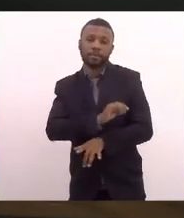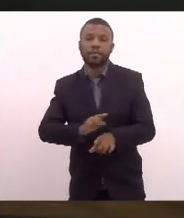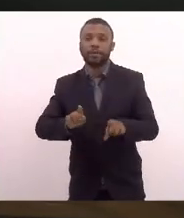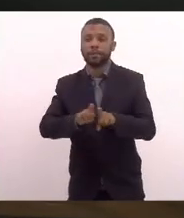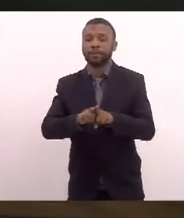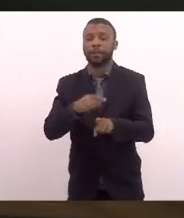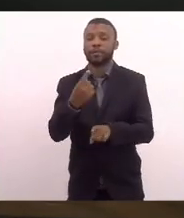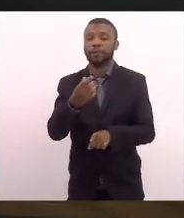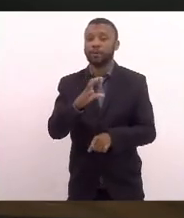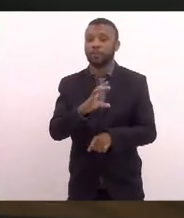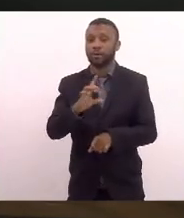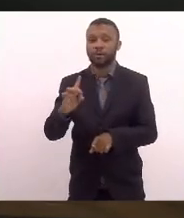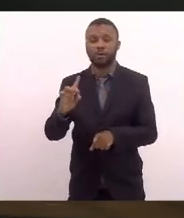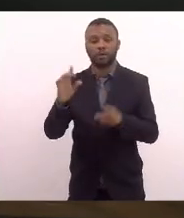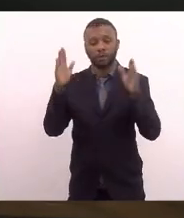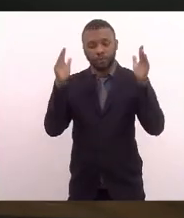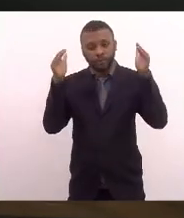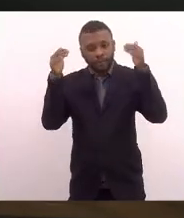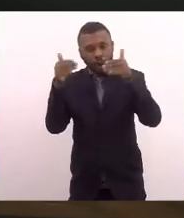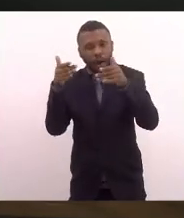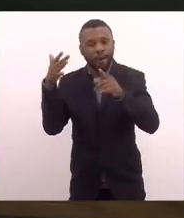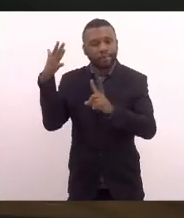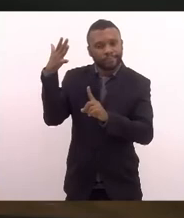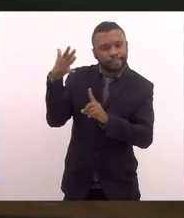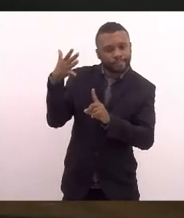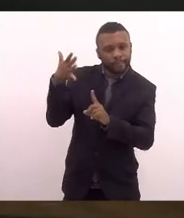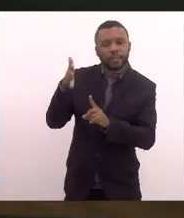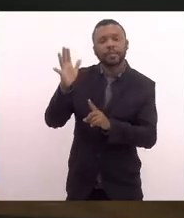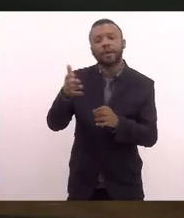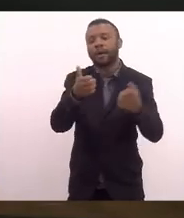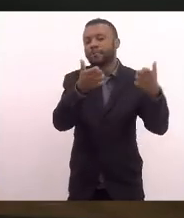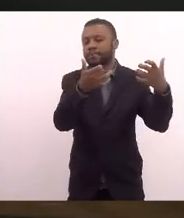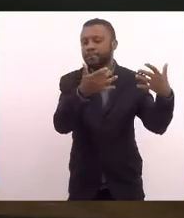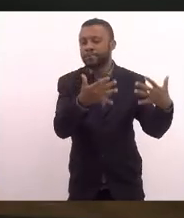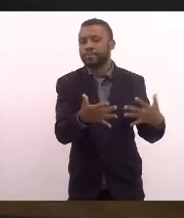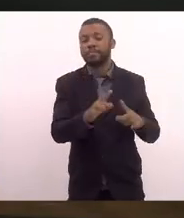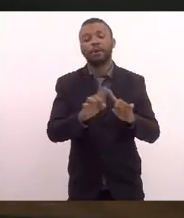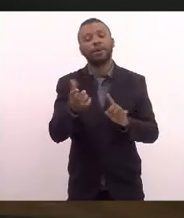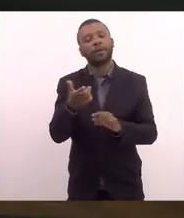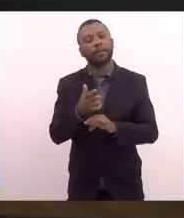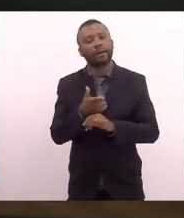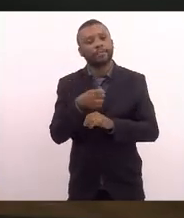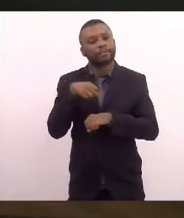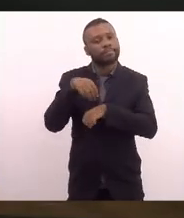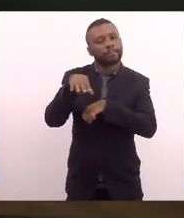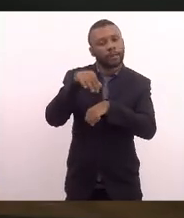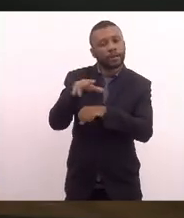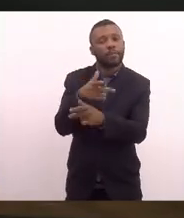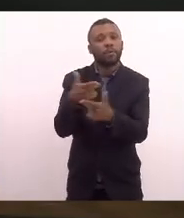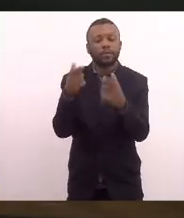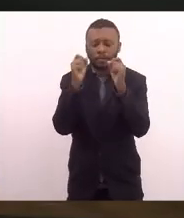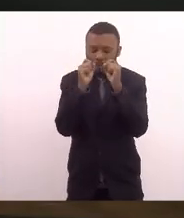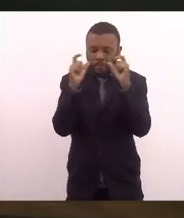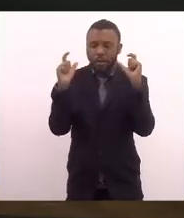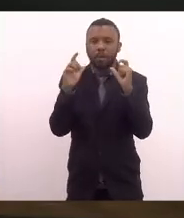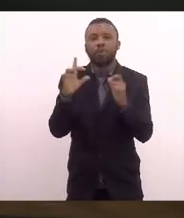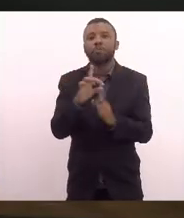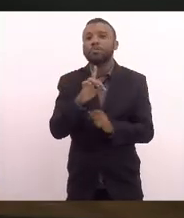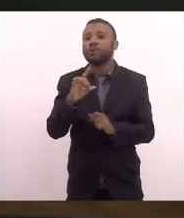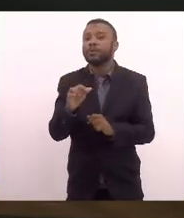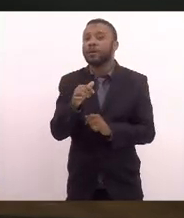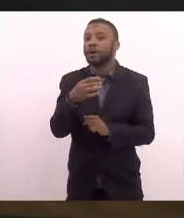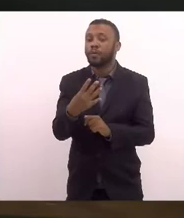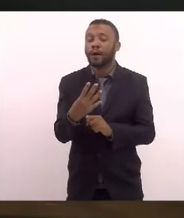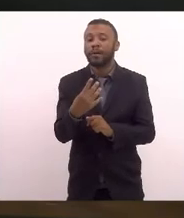do fórum, eles já falaram, mas eu queria falar uma coisa que me chamou muito a atenção no dia 4,